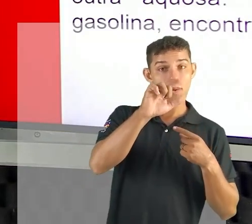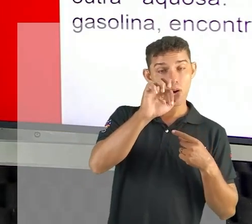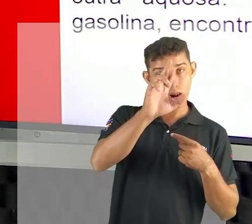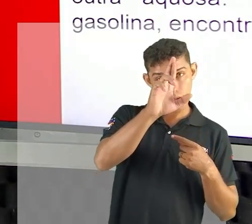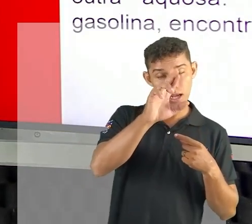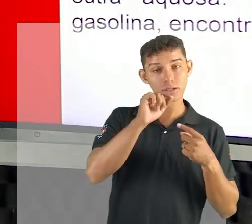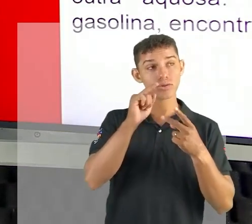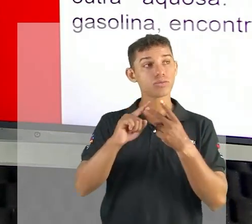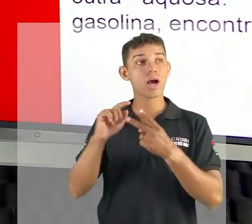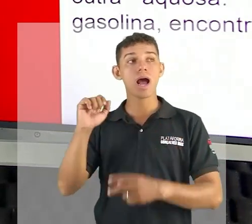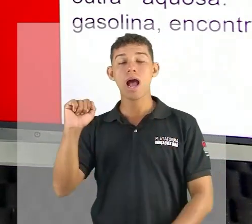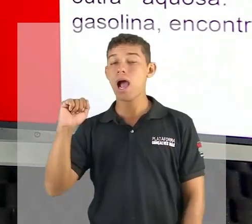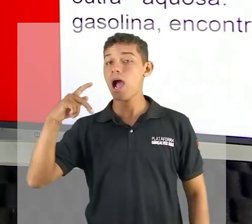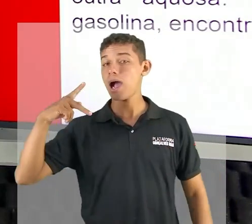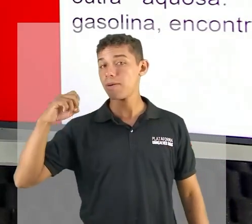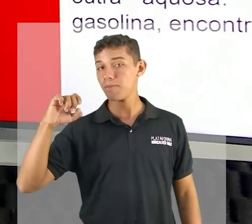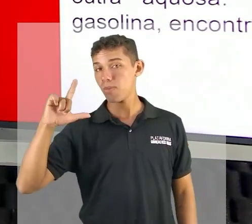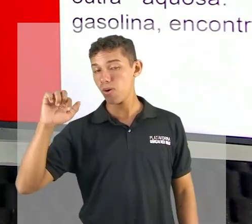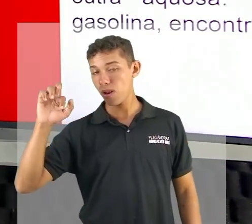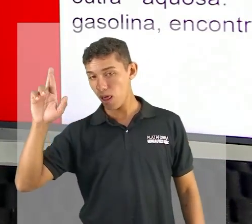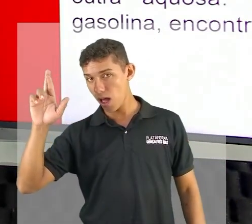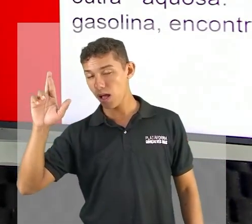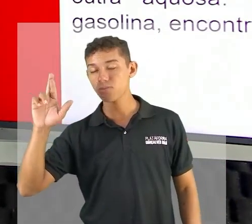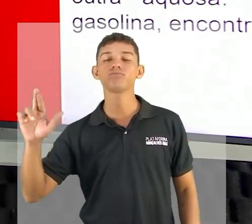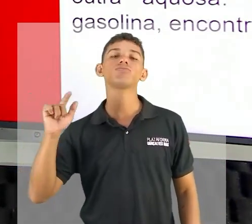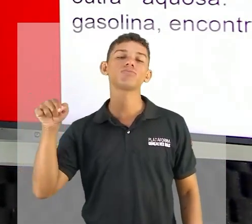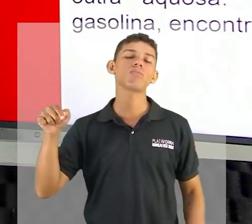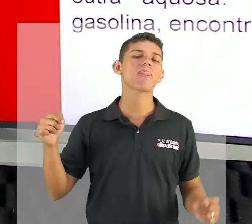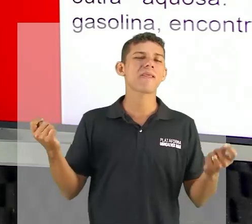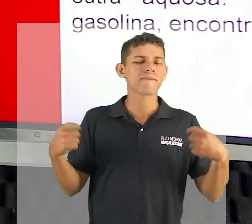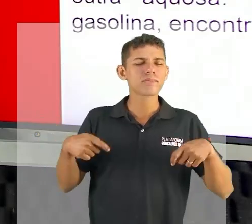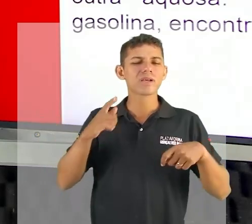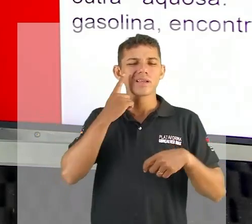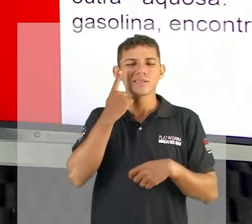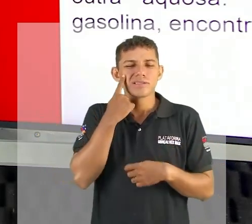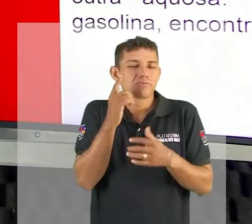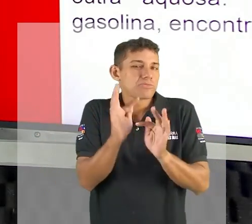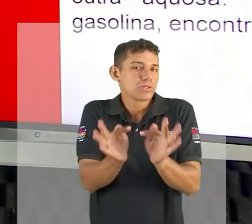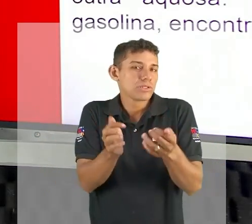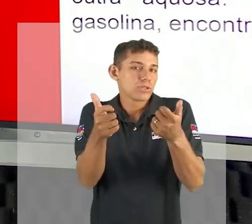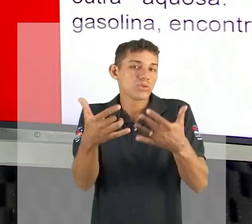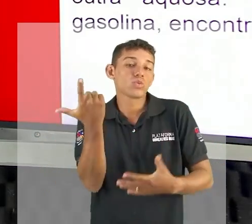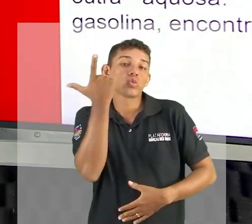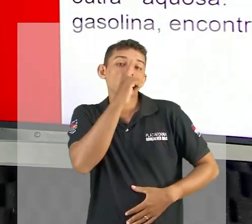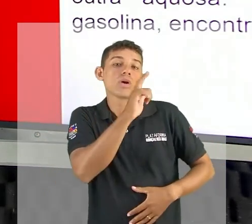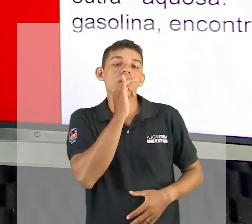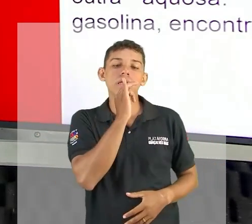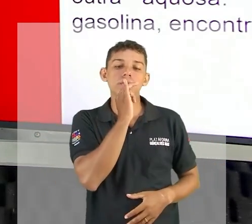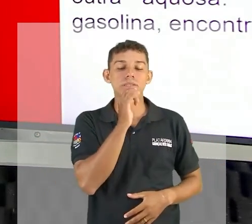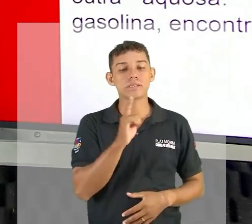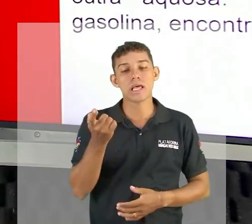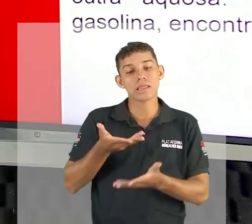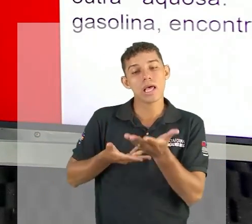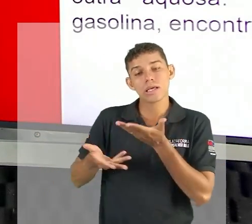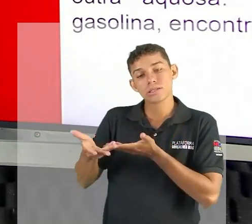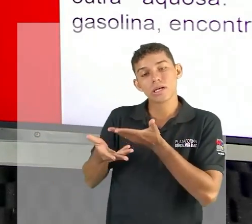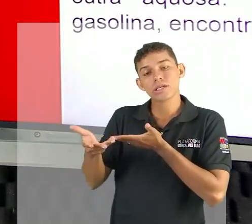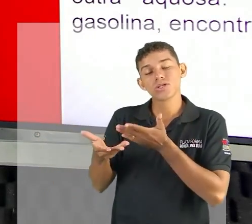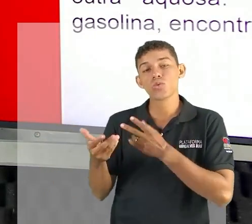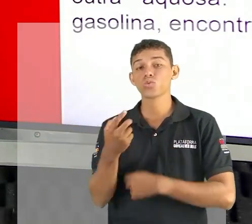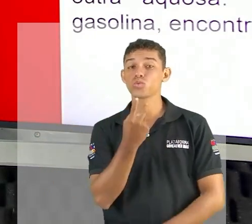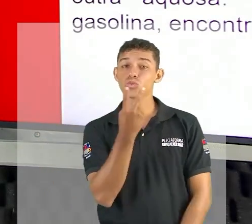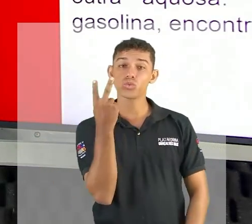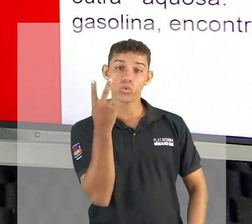Como o álcool tem uma parte polar e outra apolar, esse álcool simplesmente consegue estabelecer interações com os dois